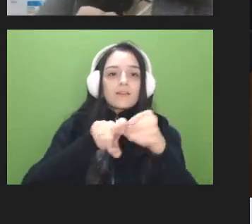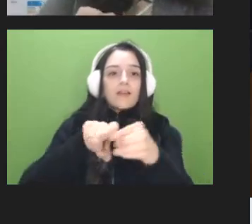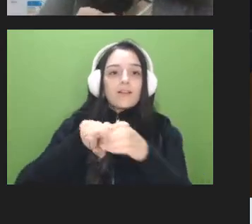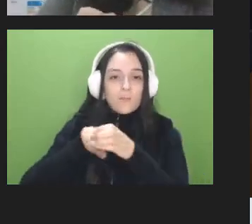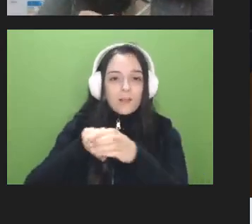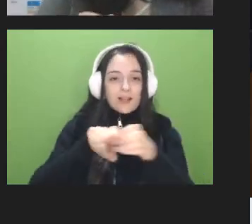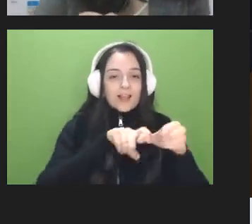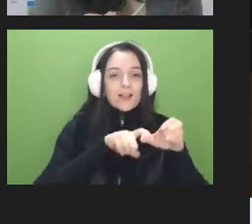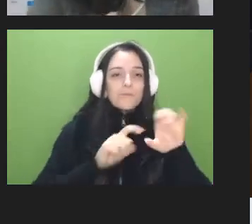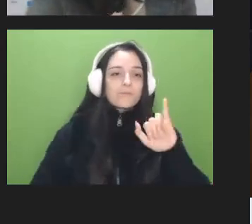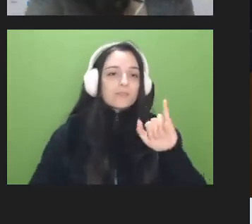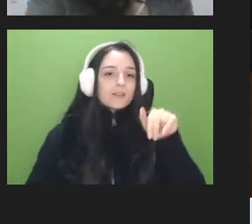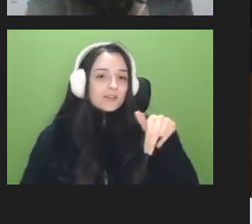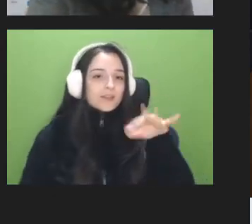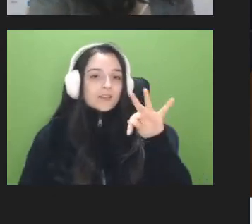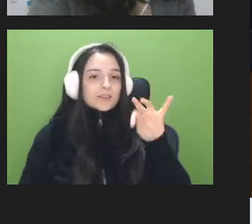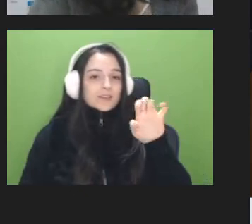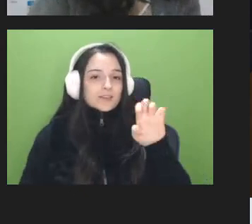Se a gente